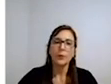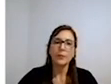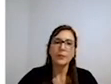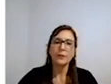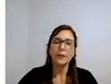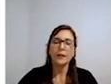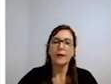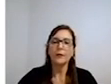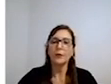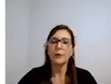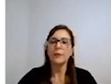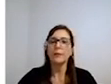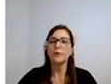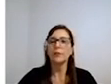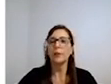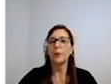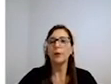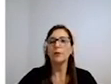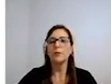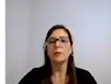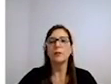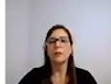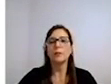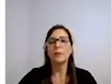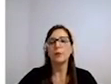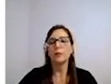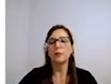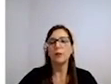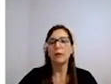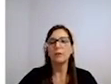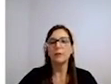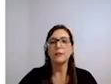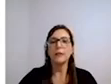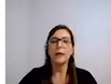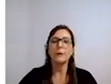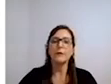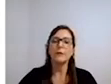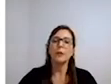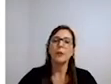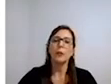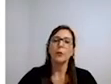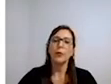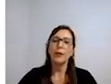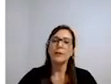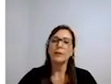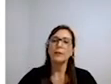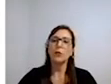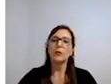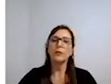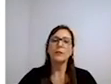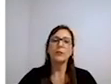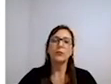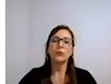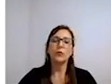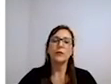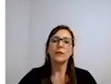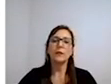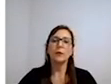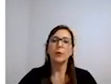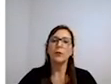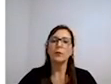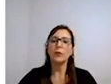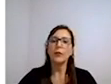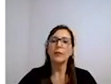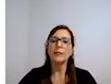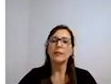Pode ter ficado a impressão de que apenas nos nervos é possível haver sinapses. Porém, existem outras estruturas em que